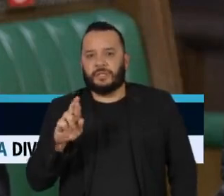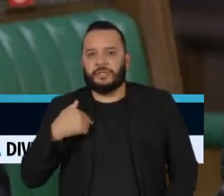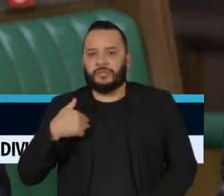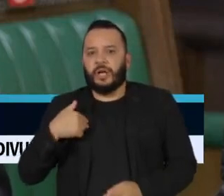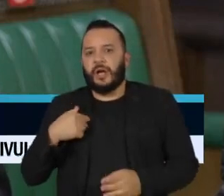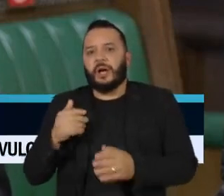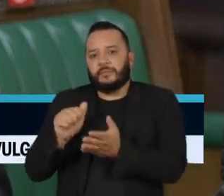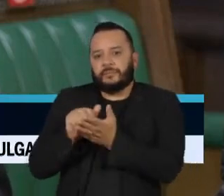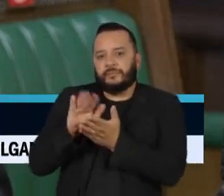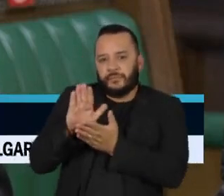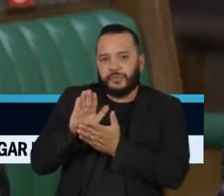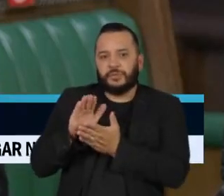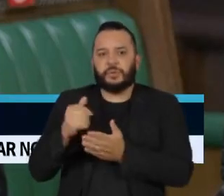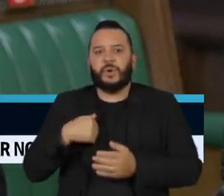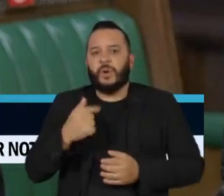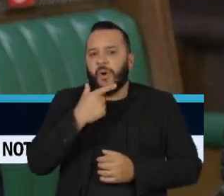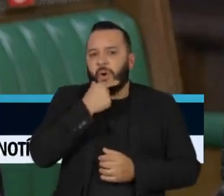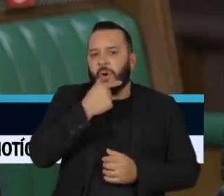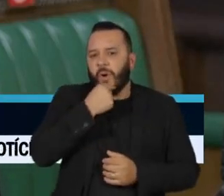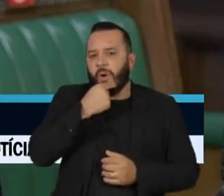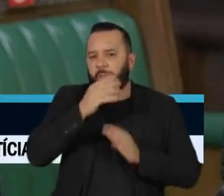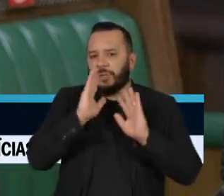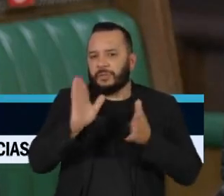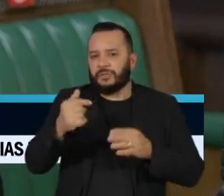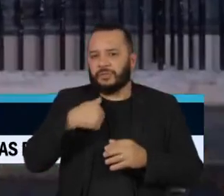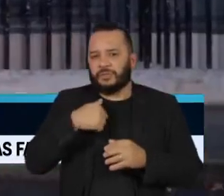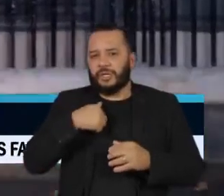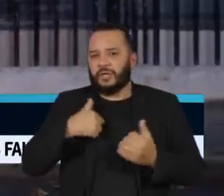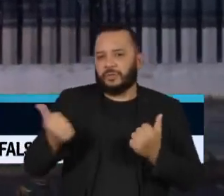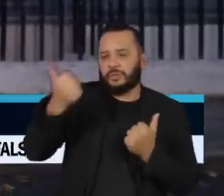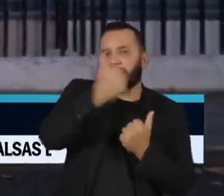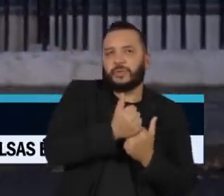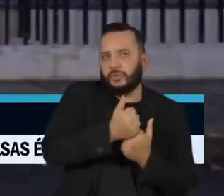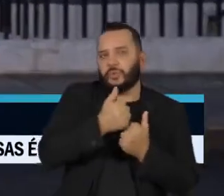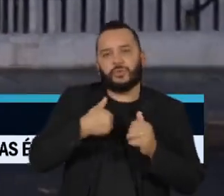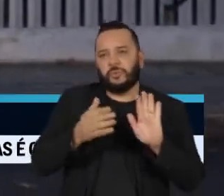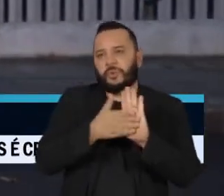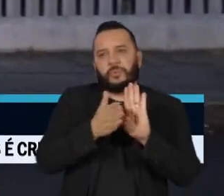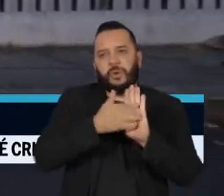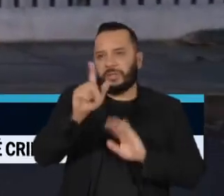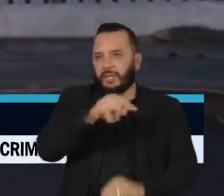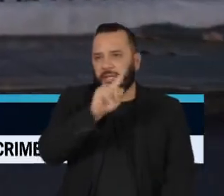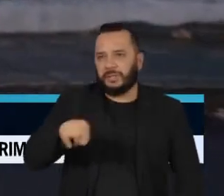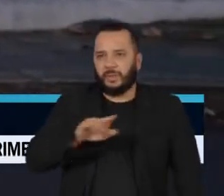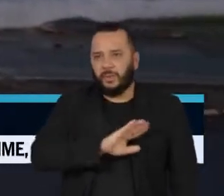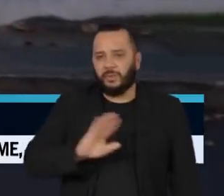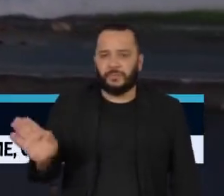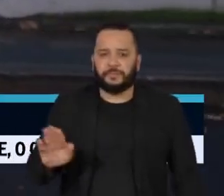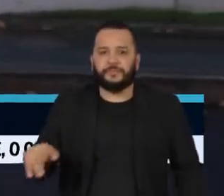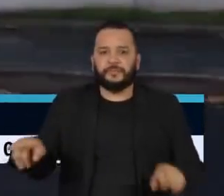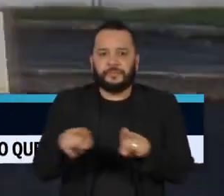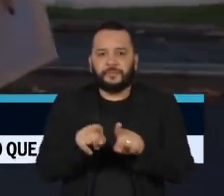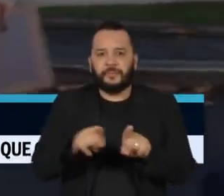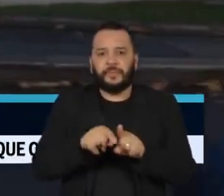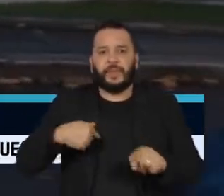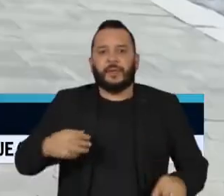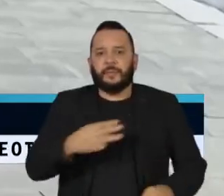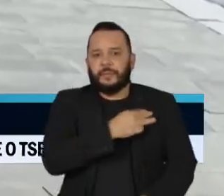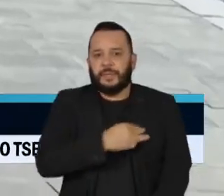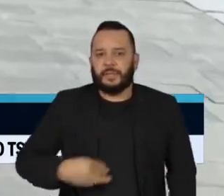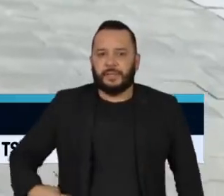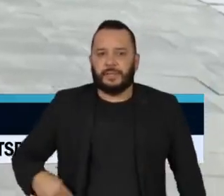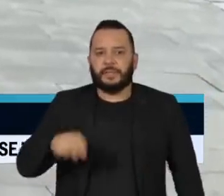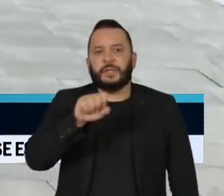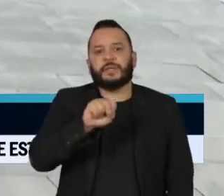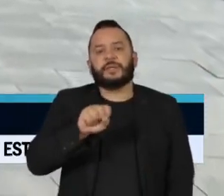Jeremy Hunt, cancelou boa parte das propostas apresentadas. Ontem, a ministra do Interior, Suella Braverman, também caiu